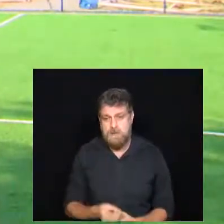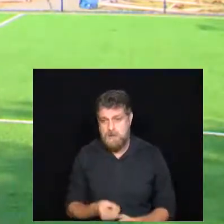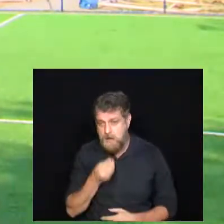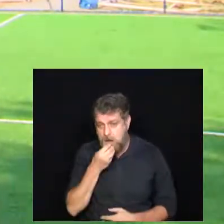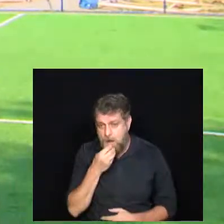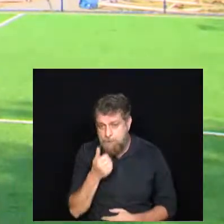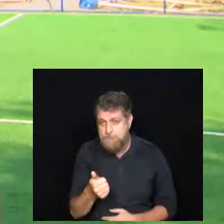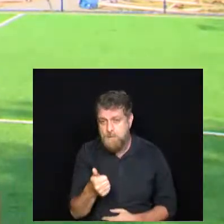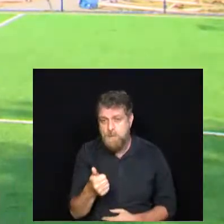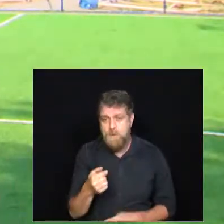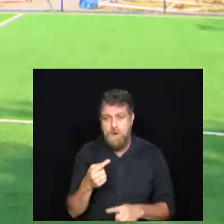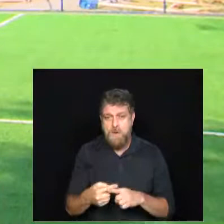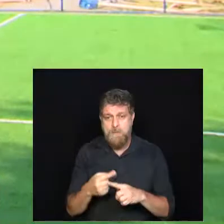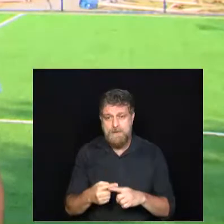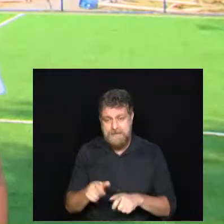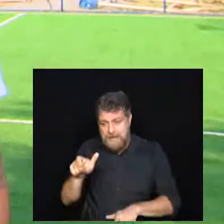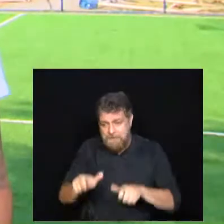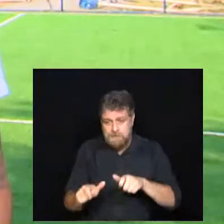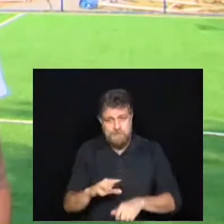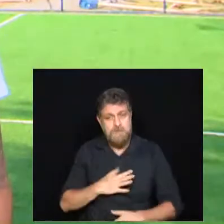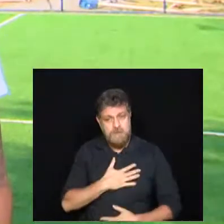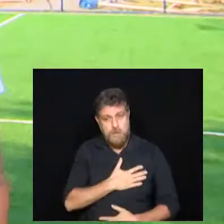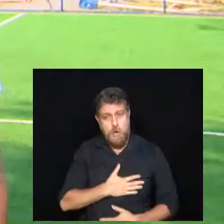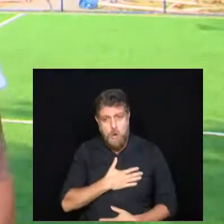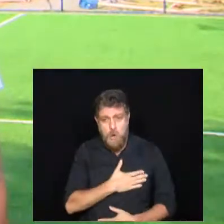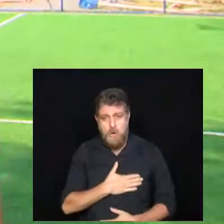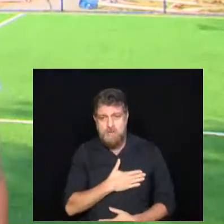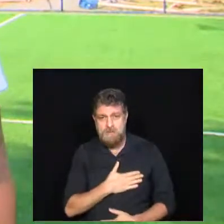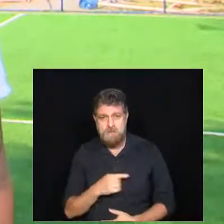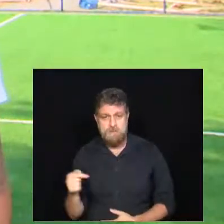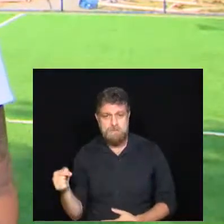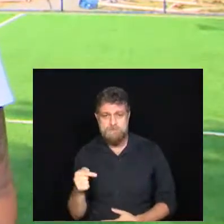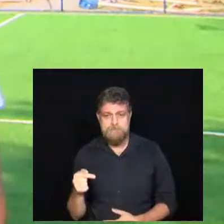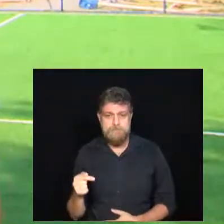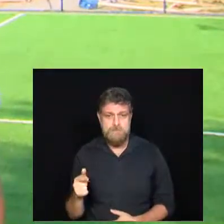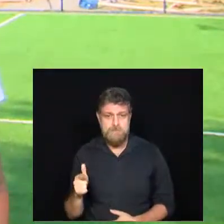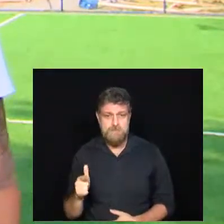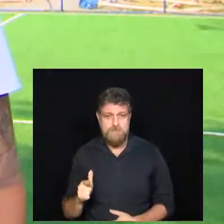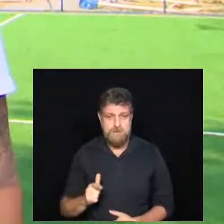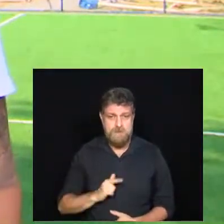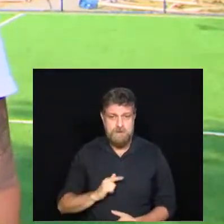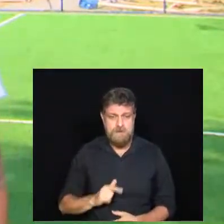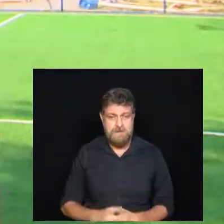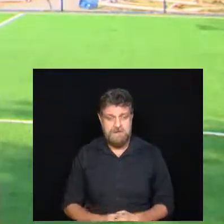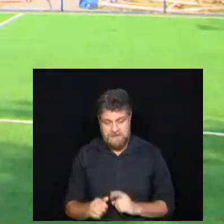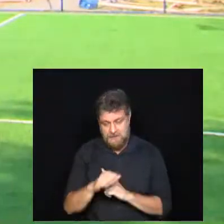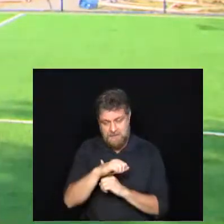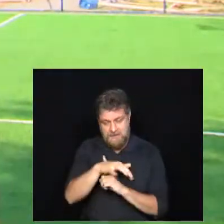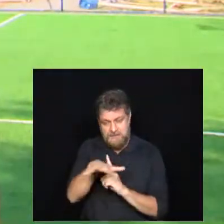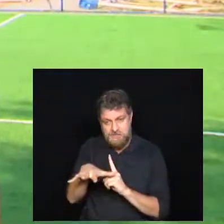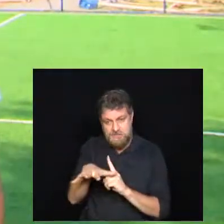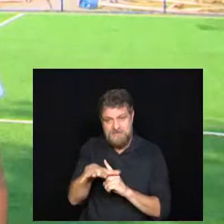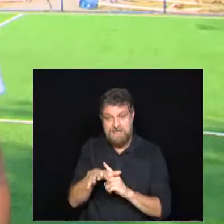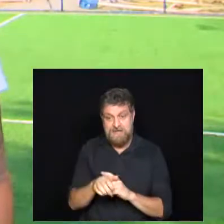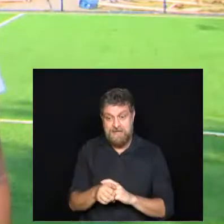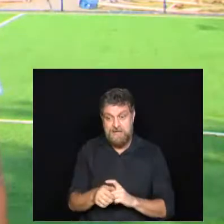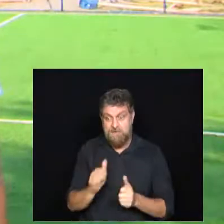Porque muita gente gosta de jogo pegado, né? A gíria que os jogadores usam, aquele jogo bastante